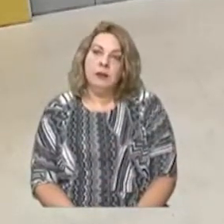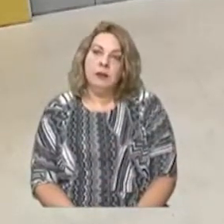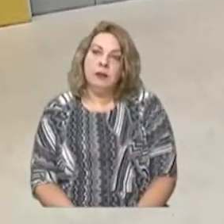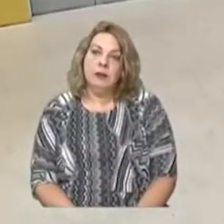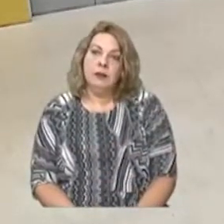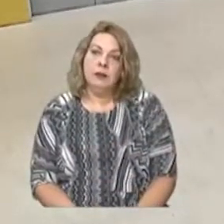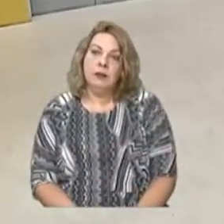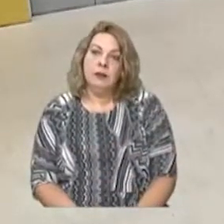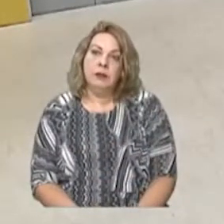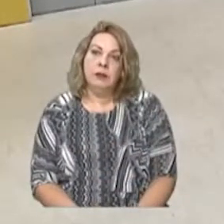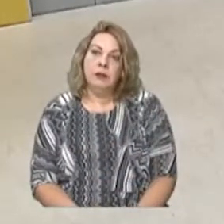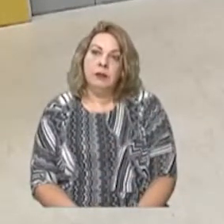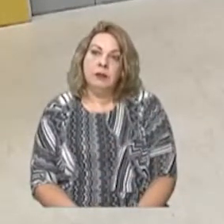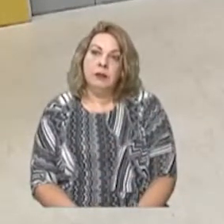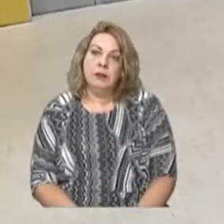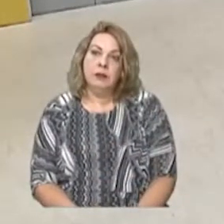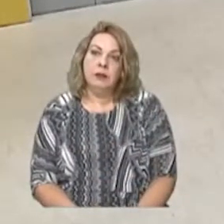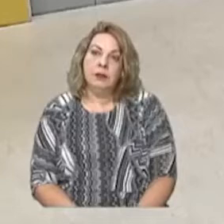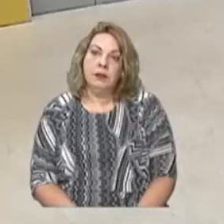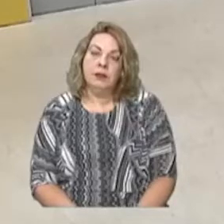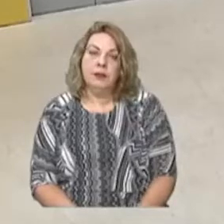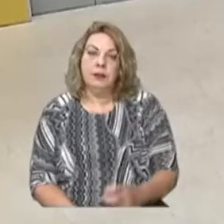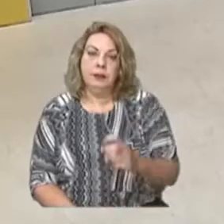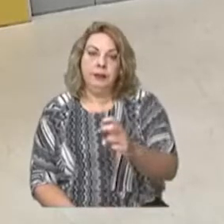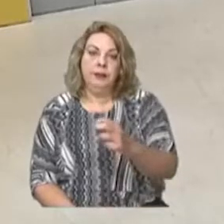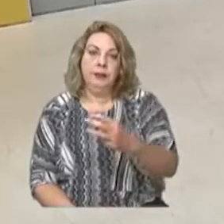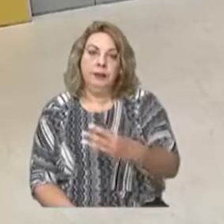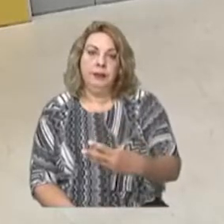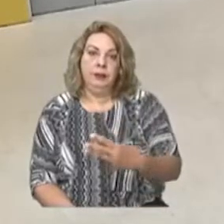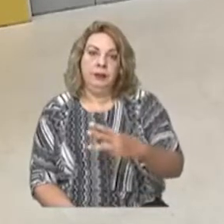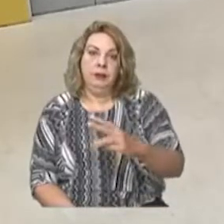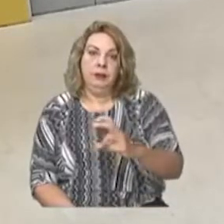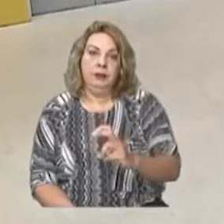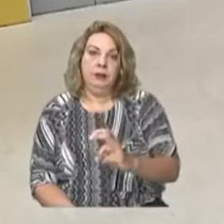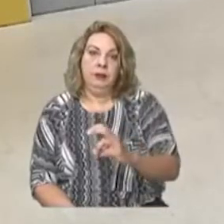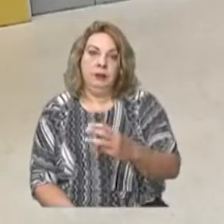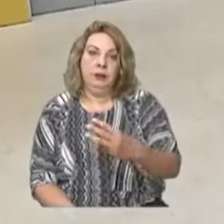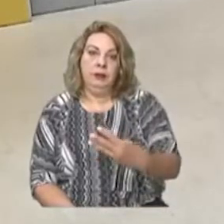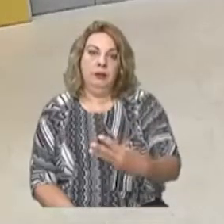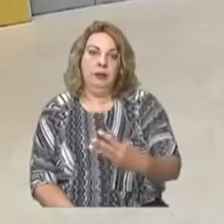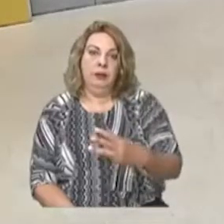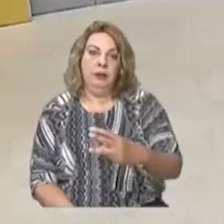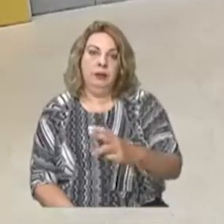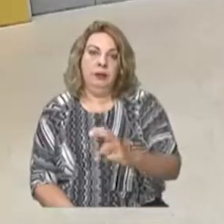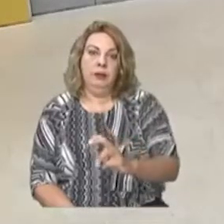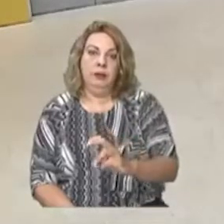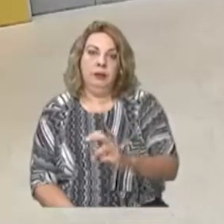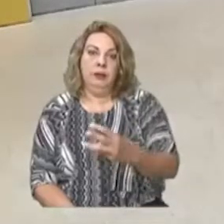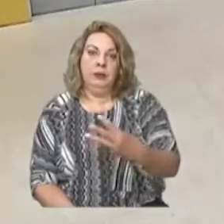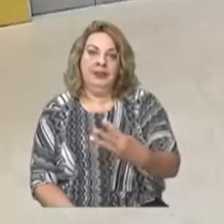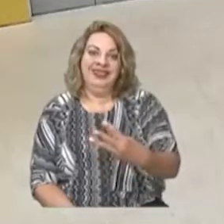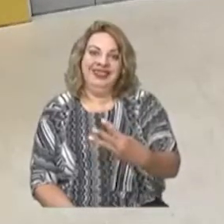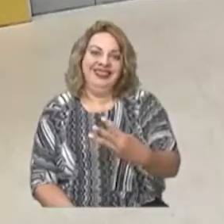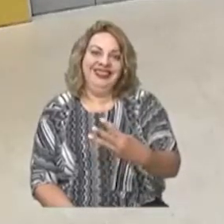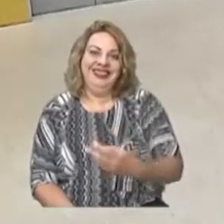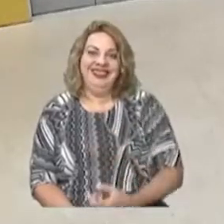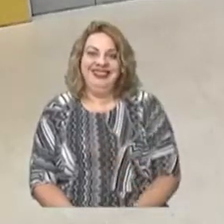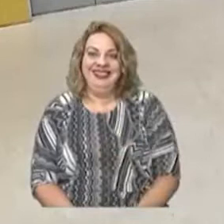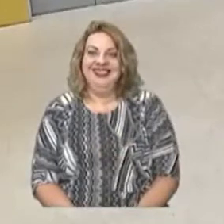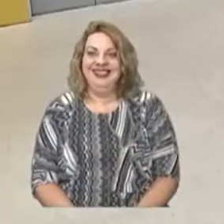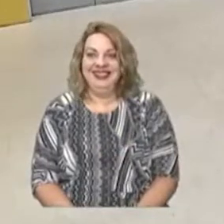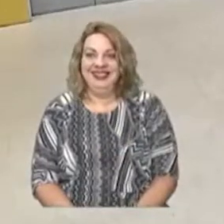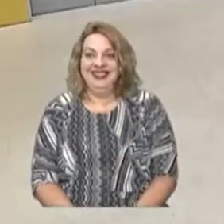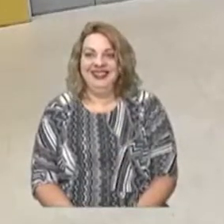aí, número 53, 53. Vai marcando aí, 53, minha gente.